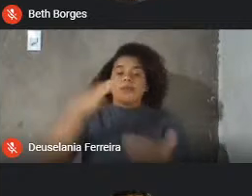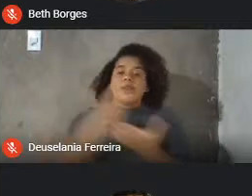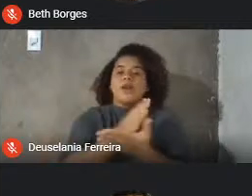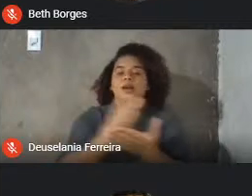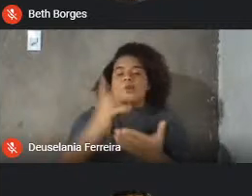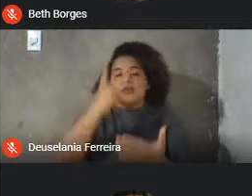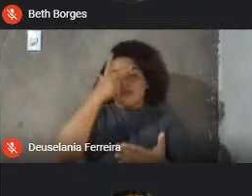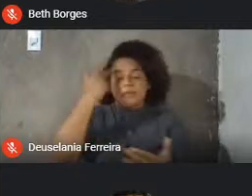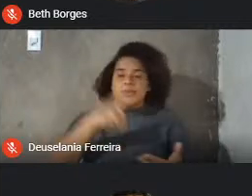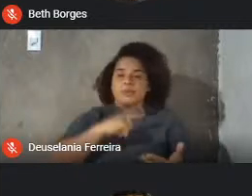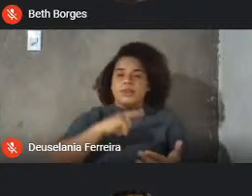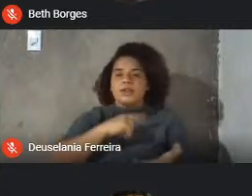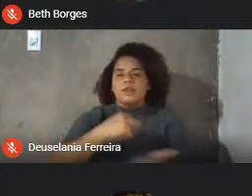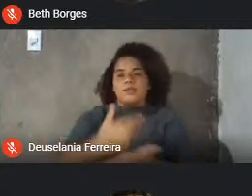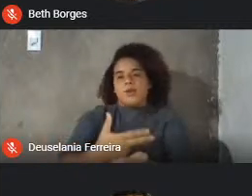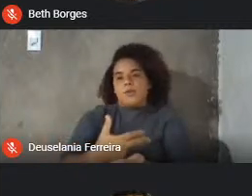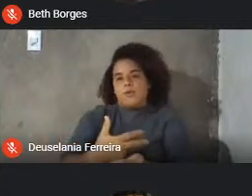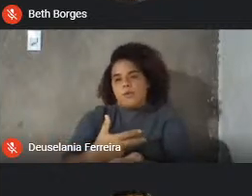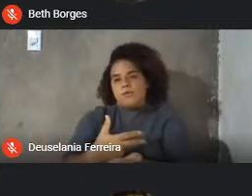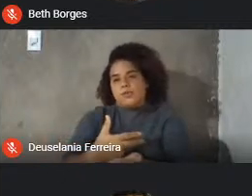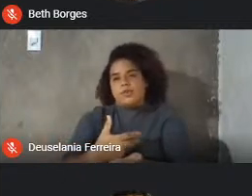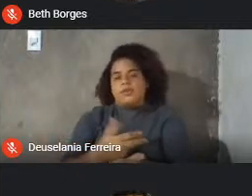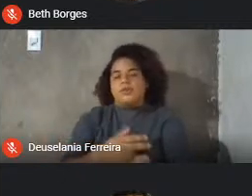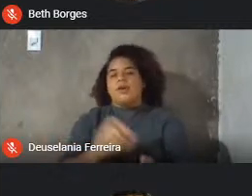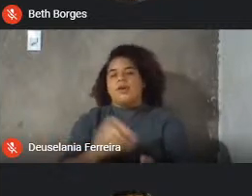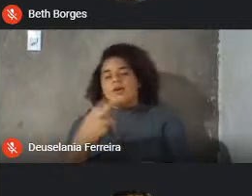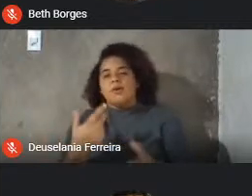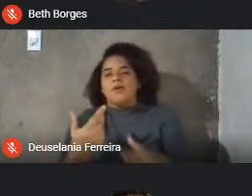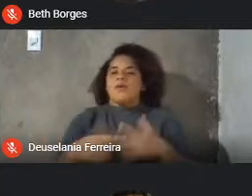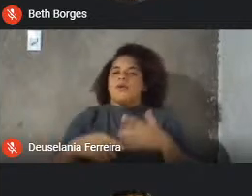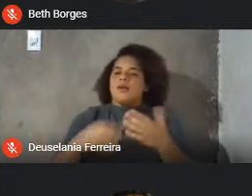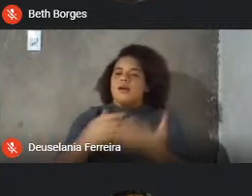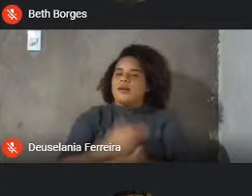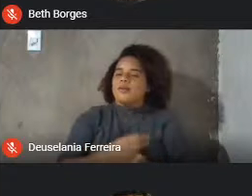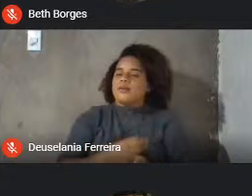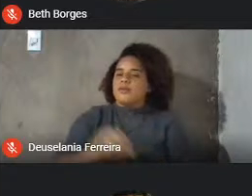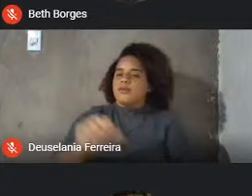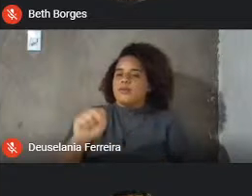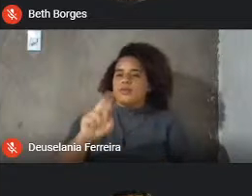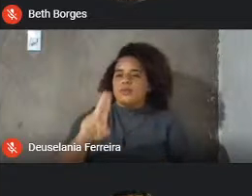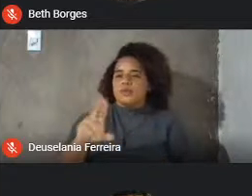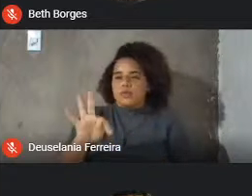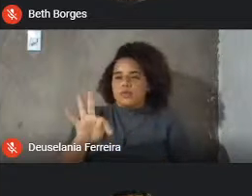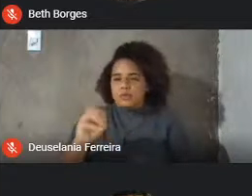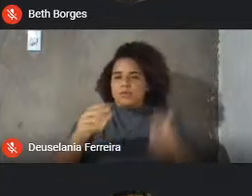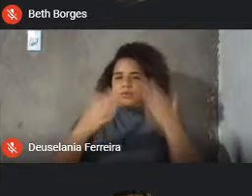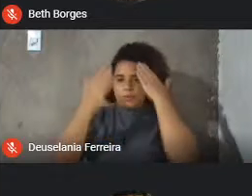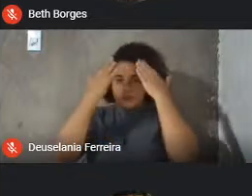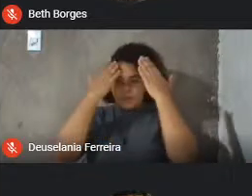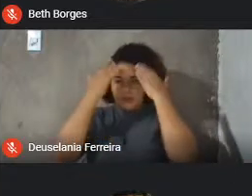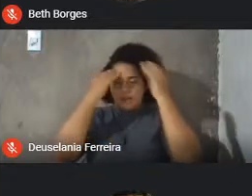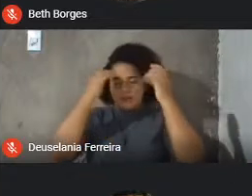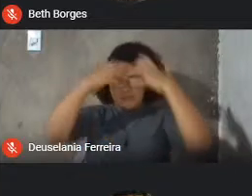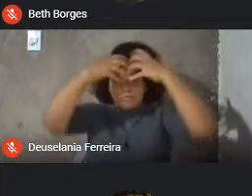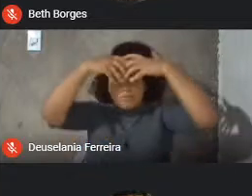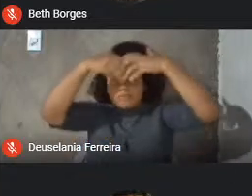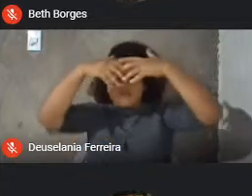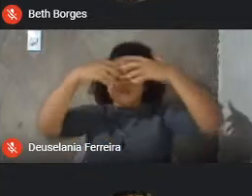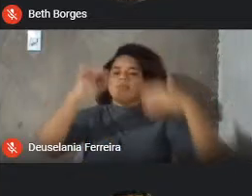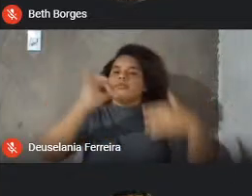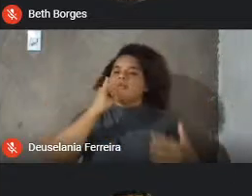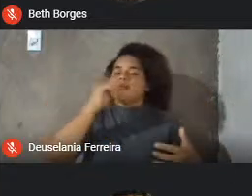tipo de convulsão, epilepsia, ou um tipo de surto psicótico. Já existem alguns estudos que comprovam que quando a pessoa tem mão, ou seja, tem muita